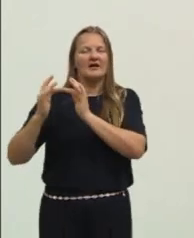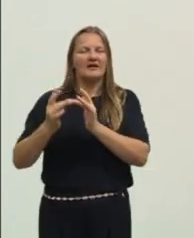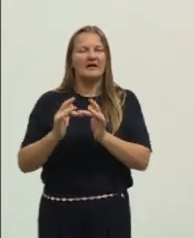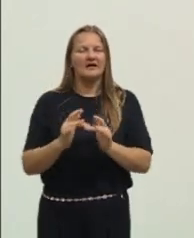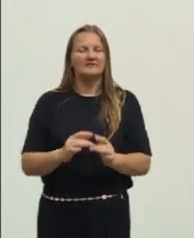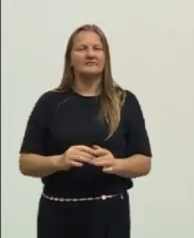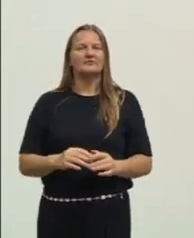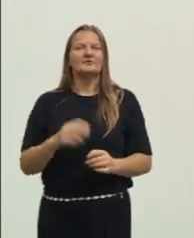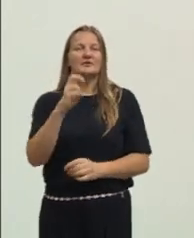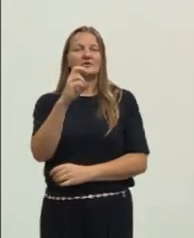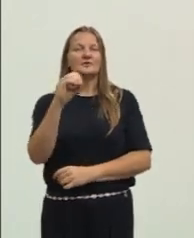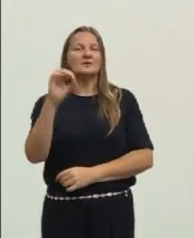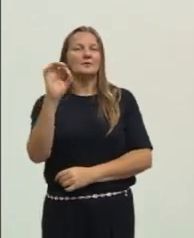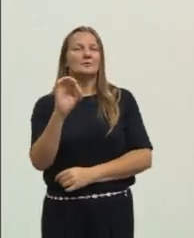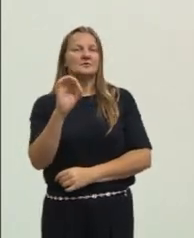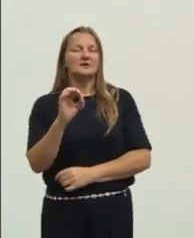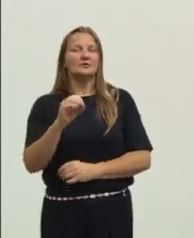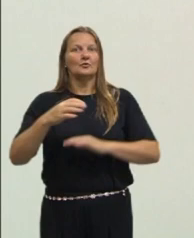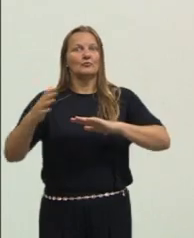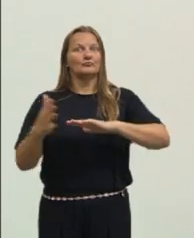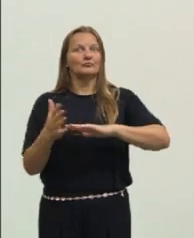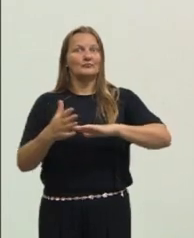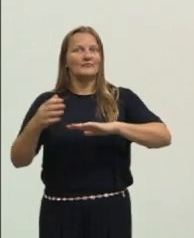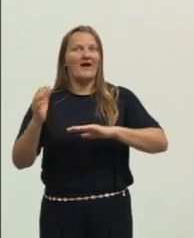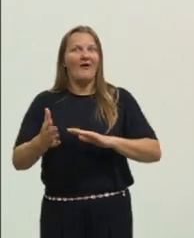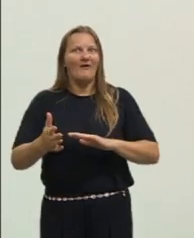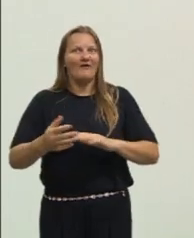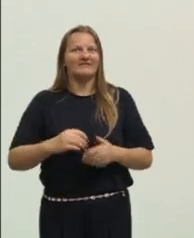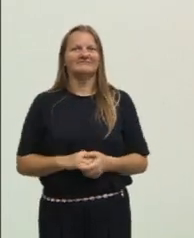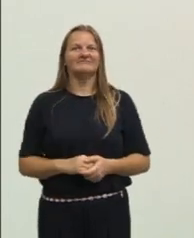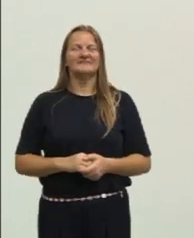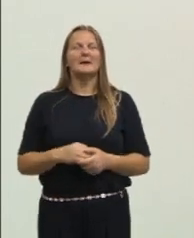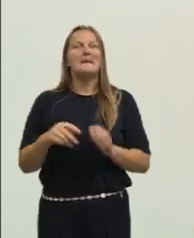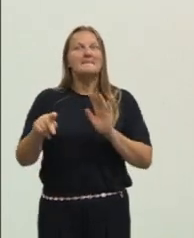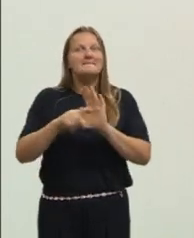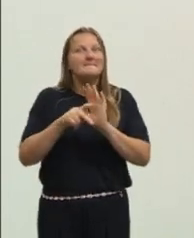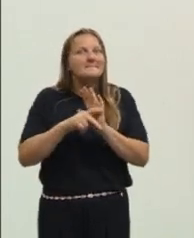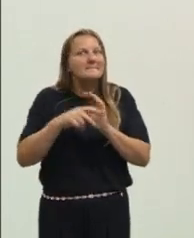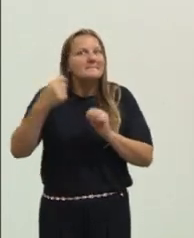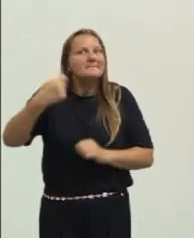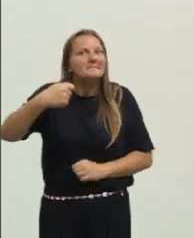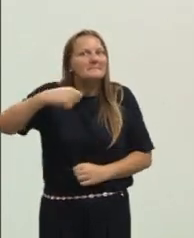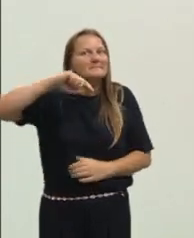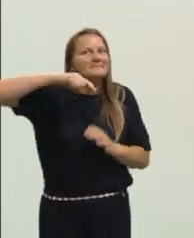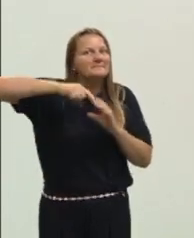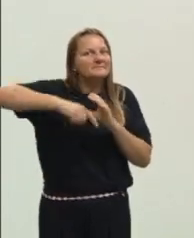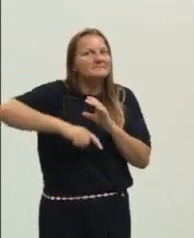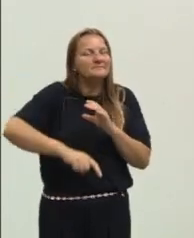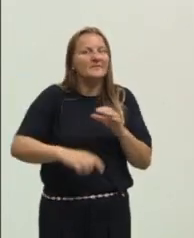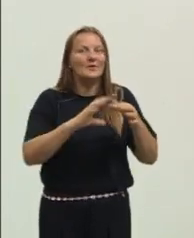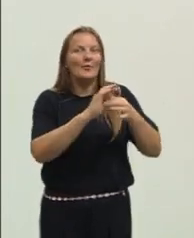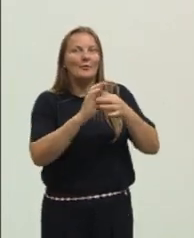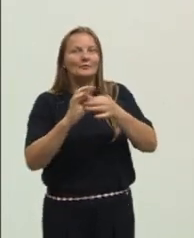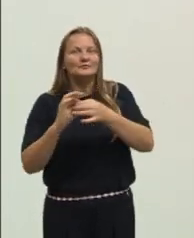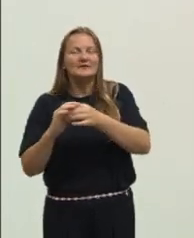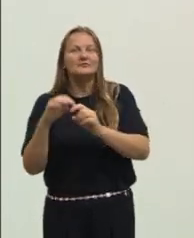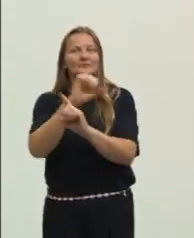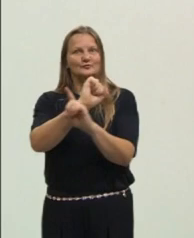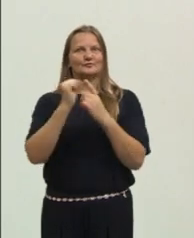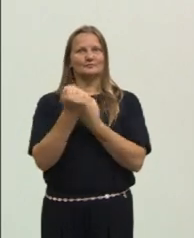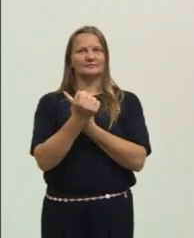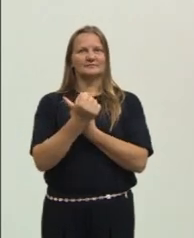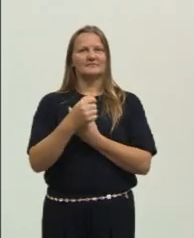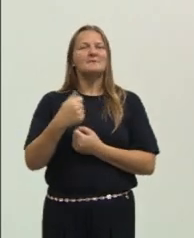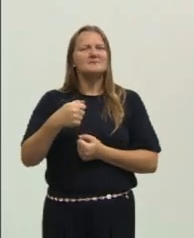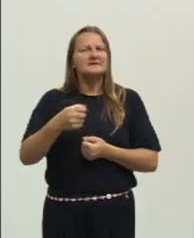50% contemporâneos então é preciso se apropriar do que está acontecendo no dia a dia da nossa sociedade